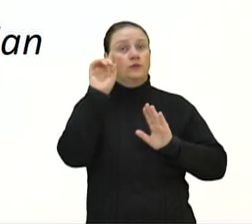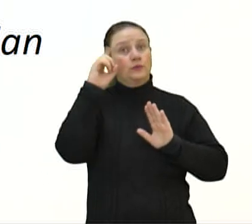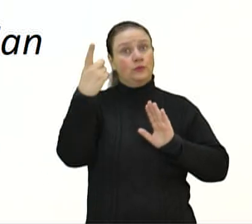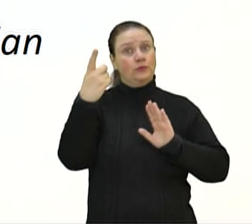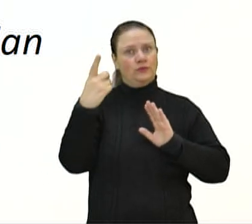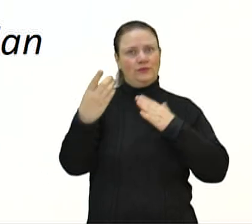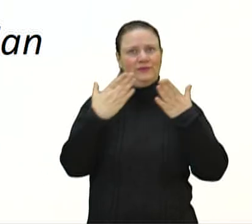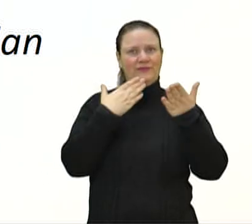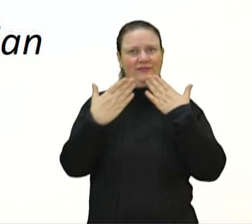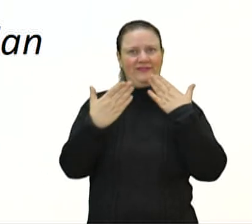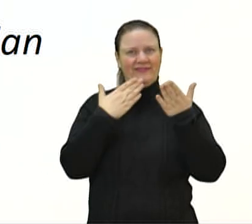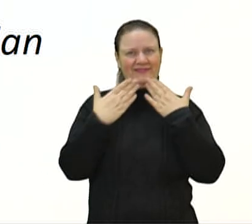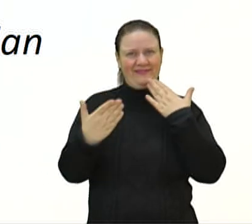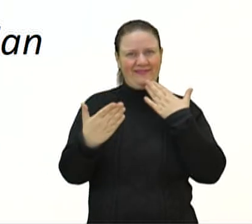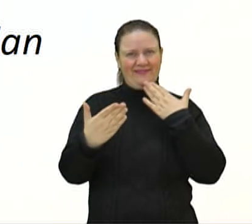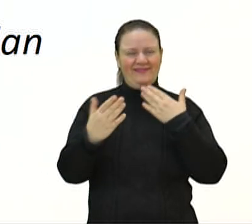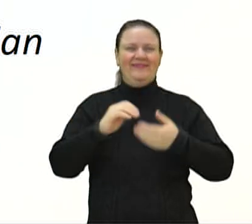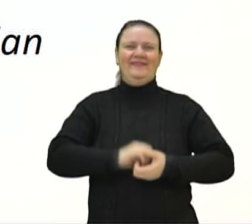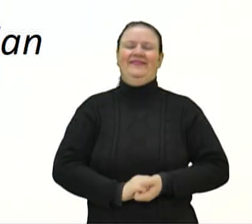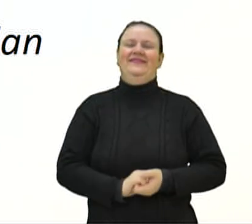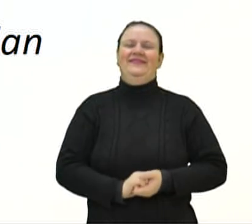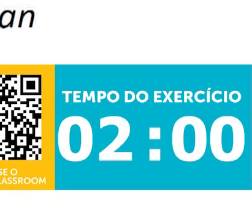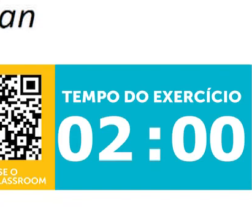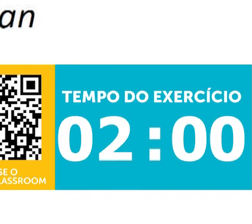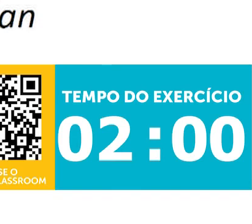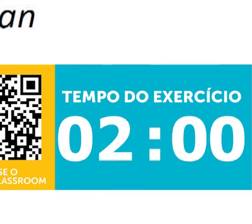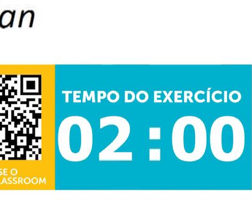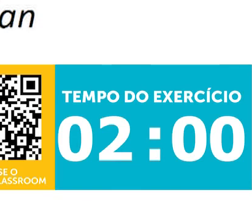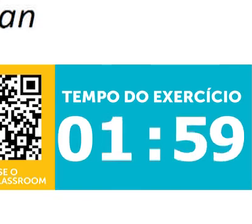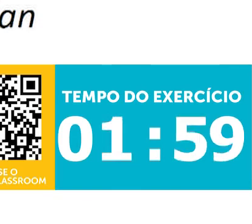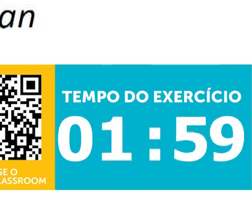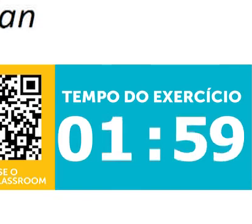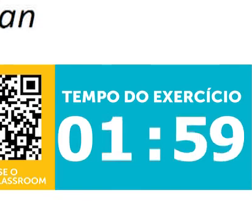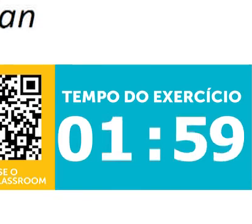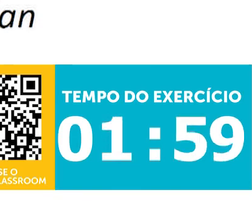diálogo, beleza? Dá um minutinho para vocês e eu já volto.